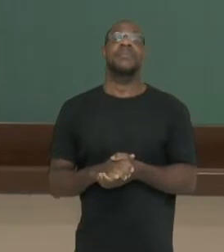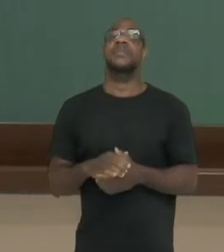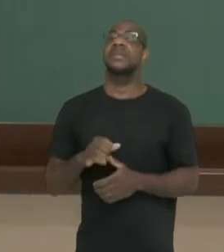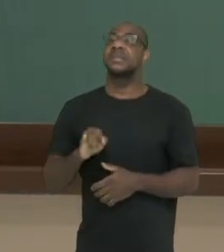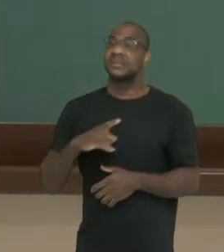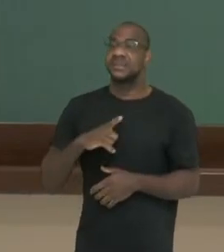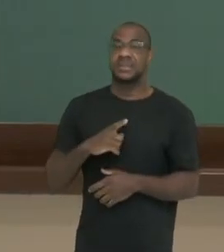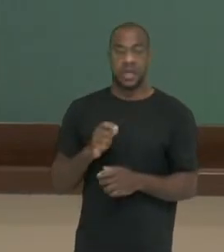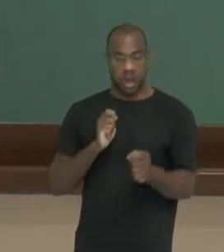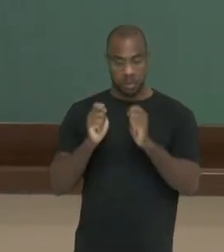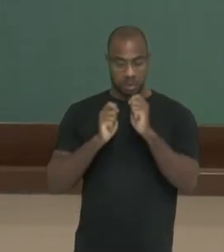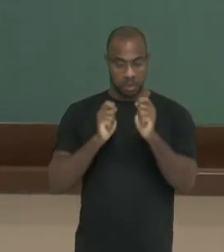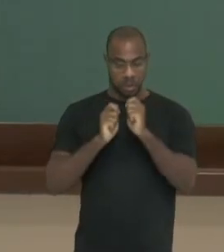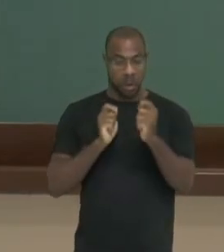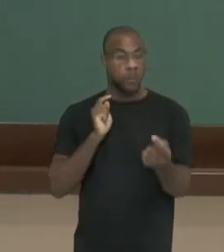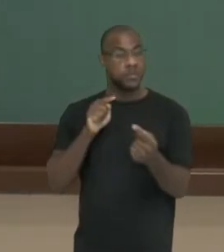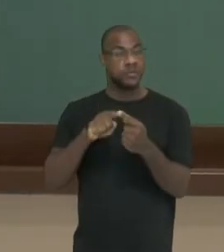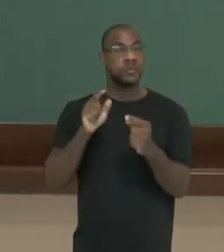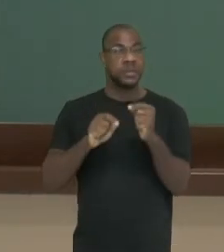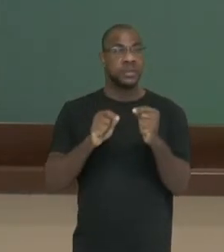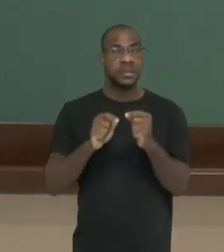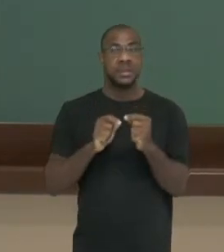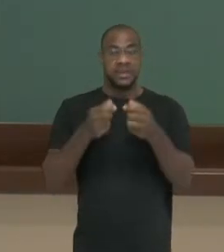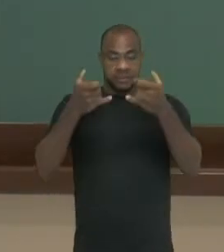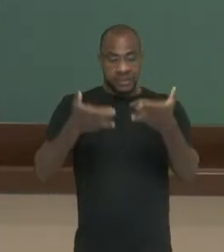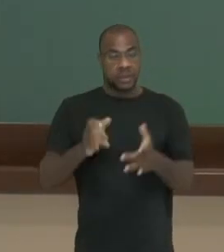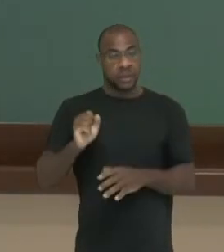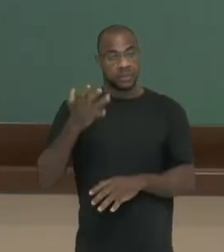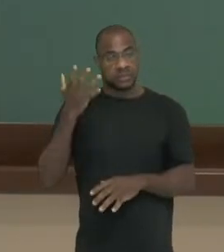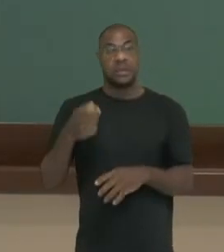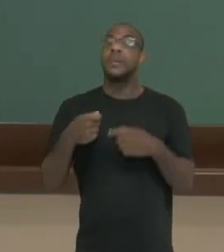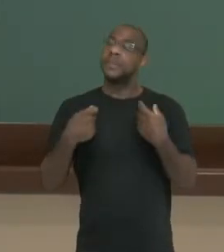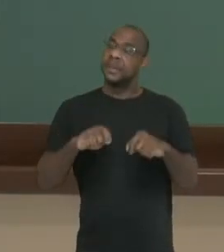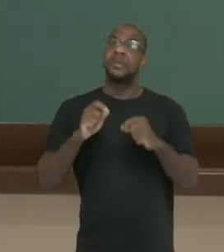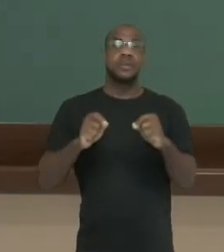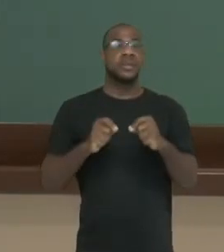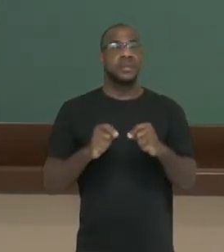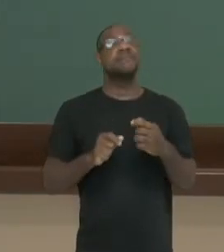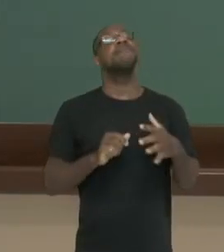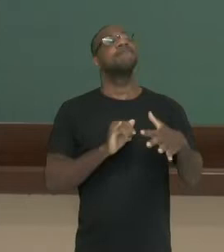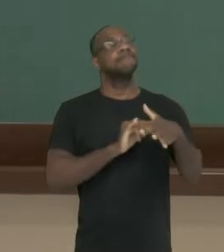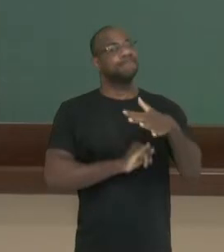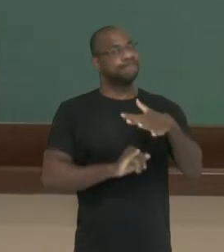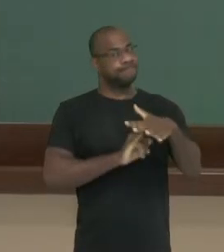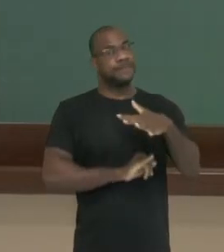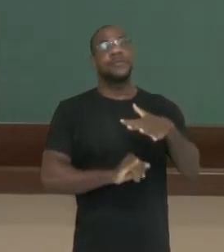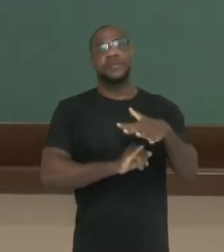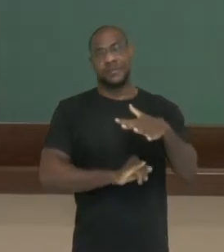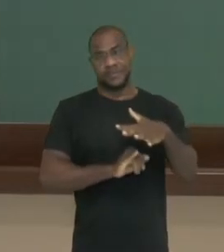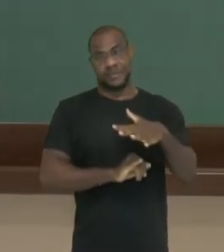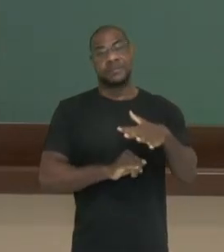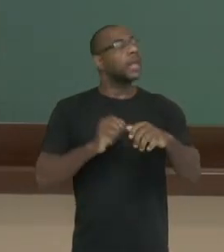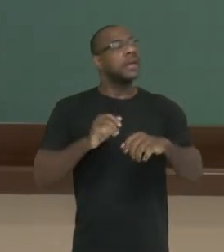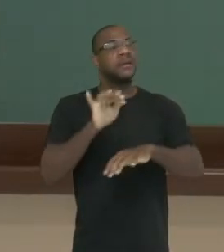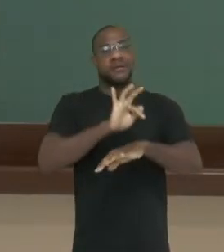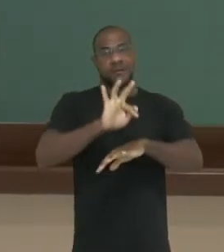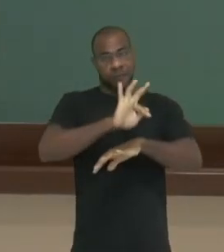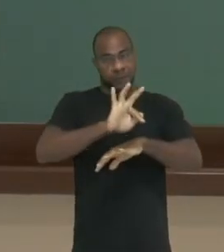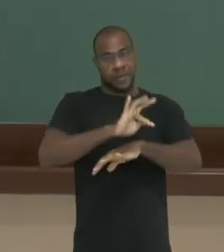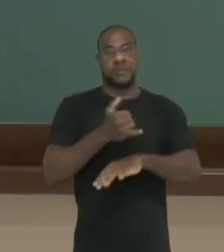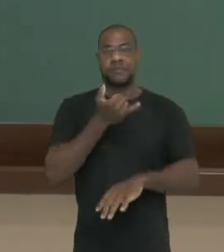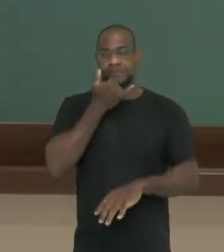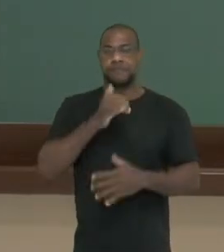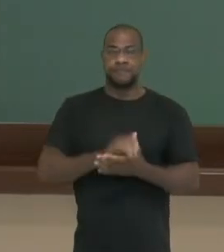o jornalista com objetividade narrando o que aconteceu, ele tem que ser o máximo possível formal, utilizar a